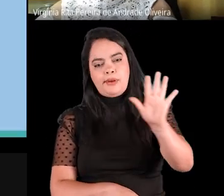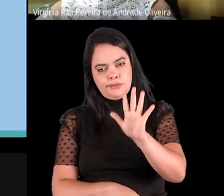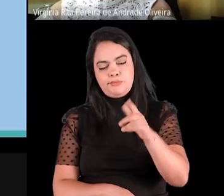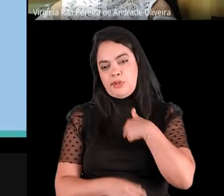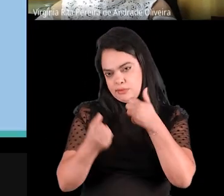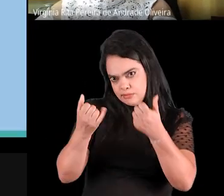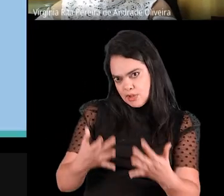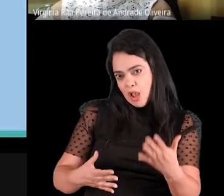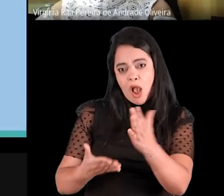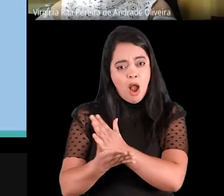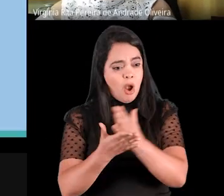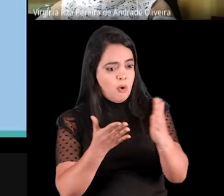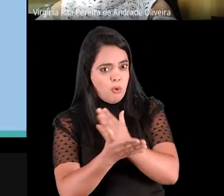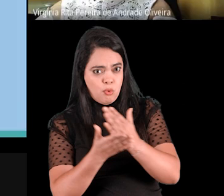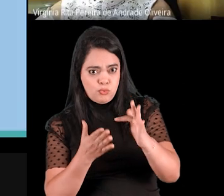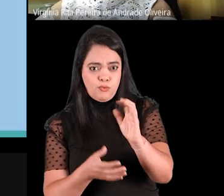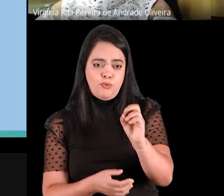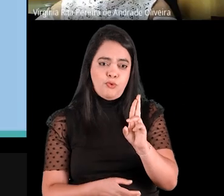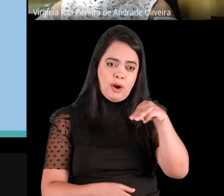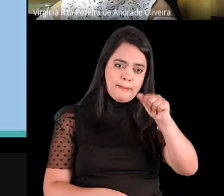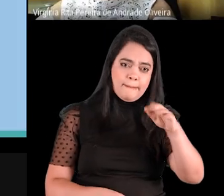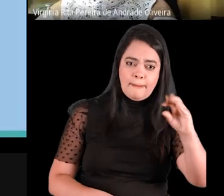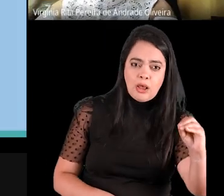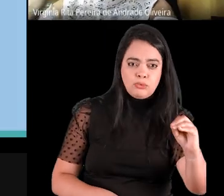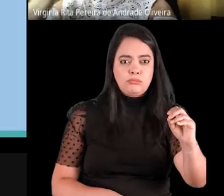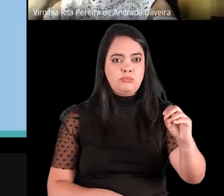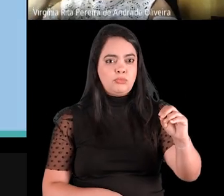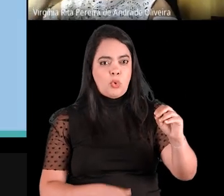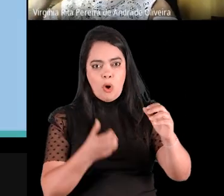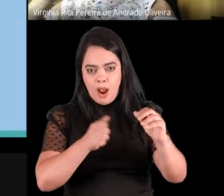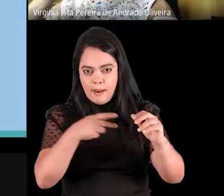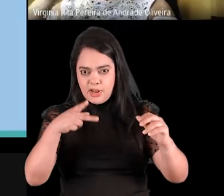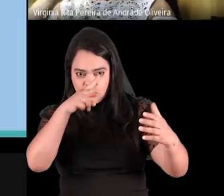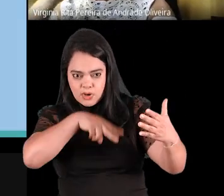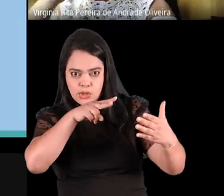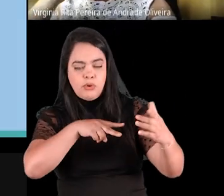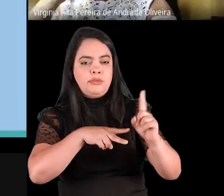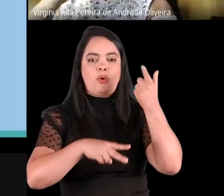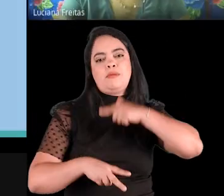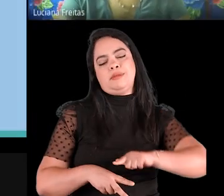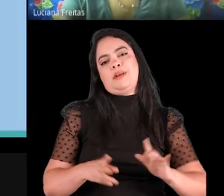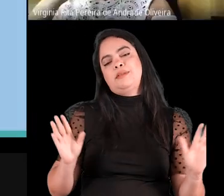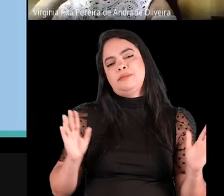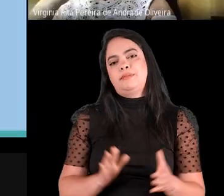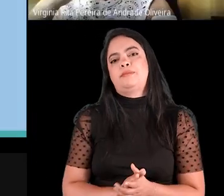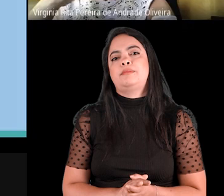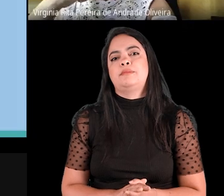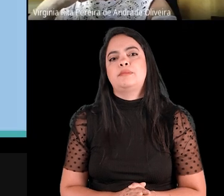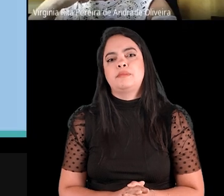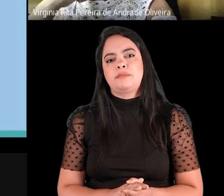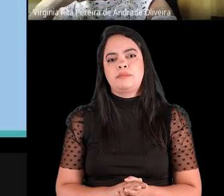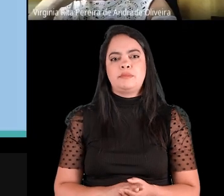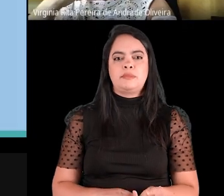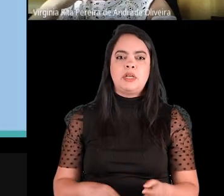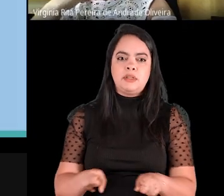do material, o leitor de tela vai passar por ele direto e não vai fazer a leitura desse material. O VLibras, né?